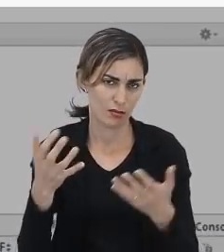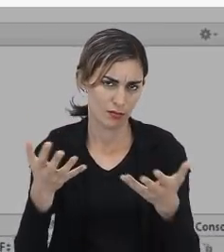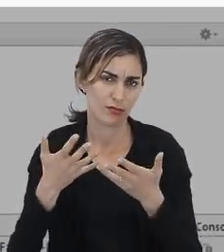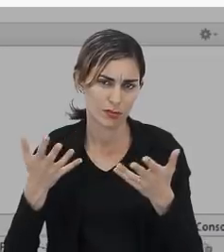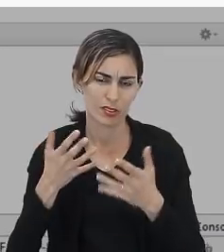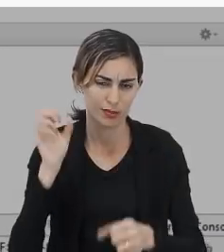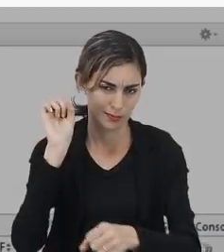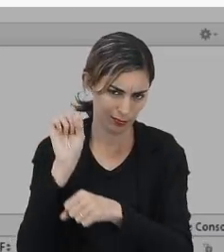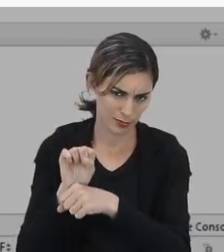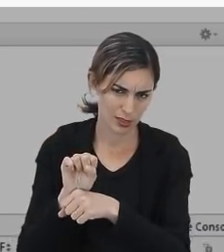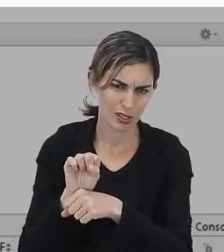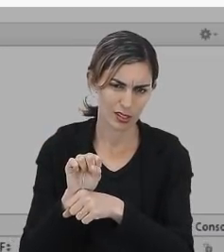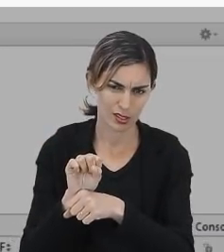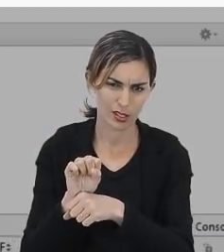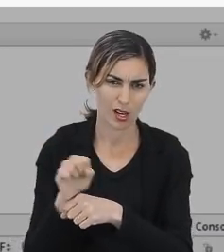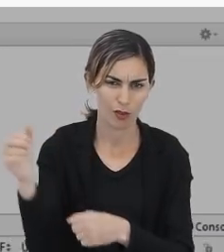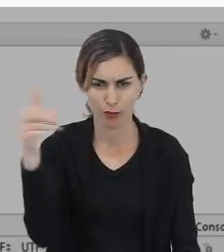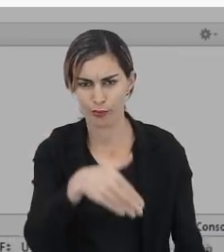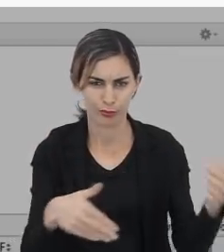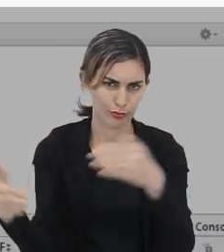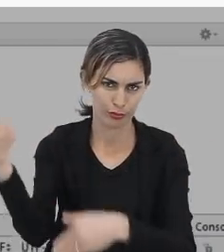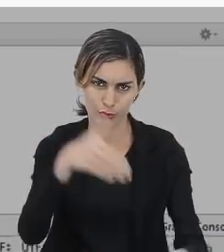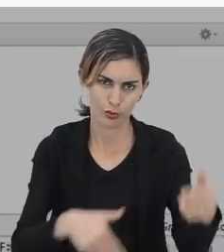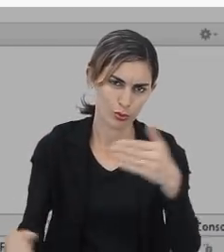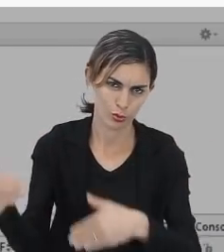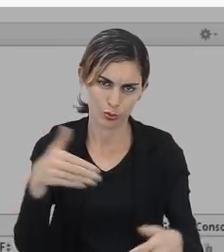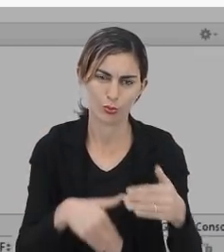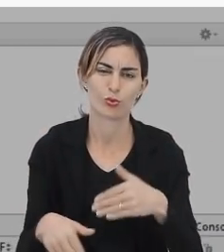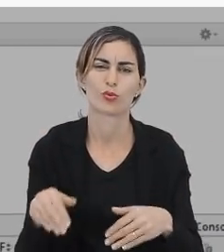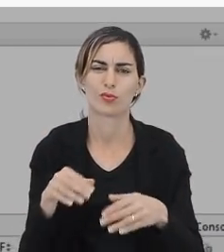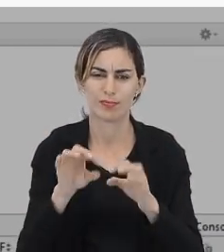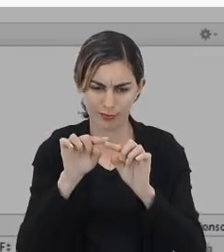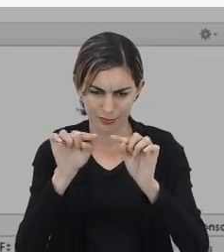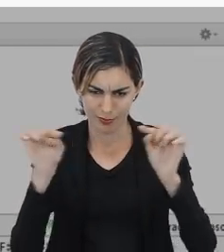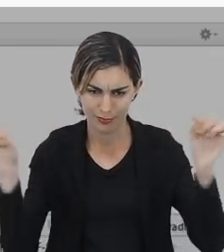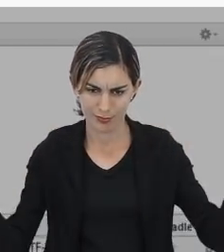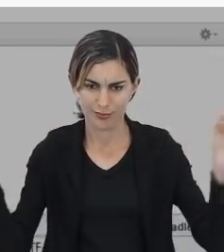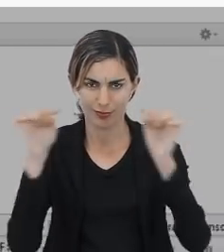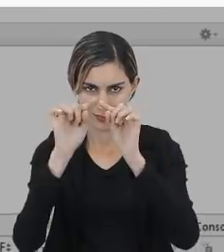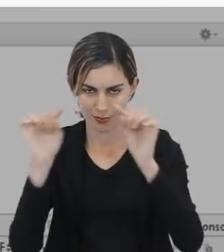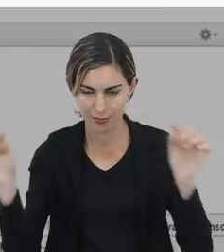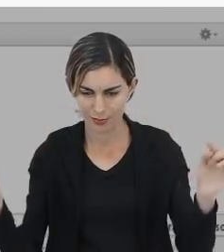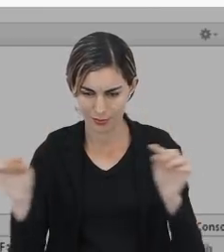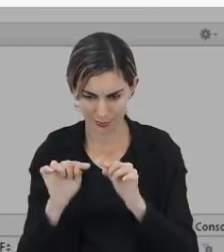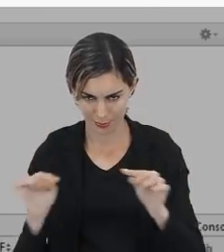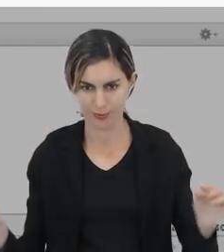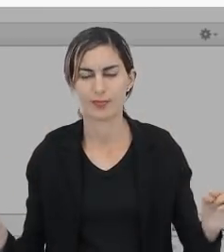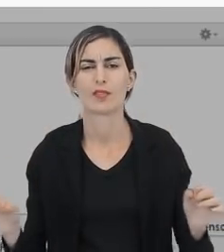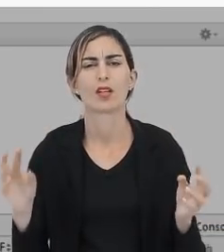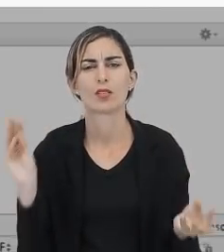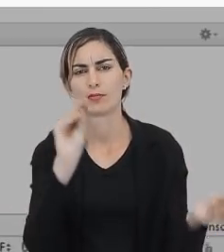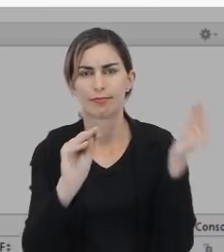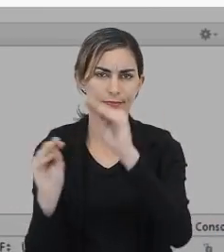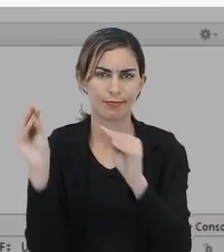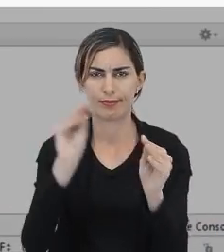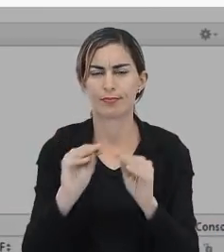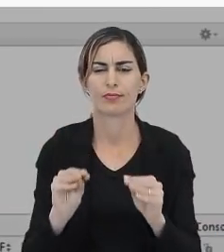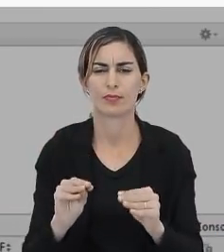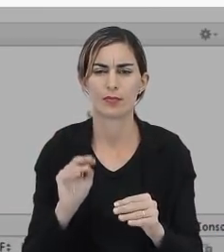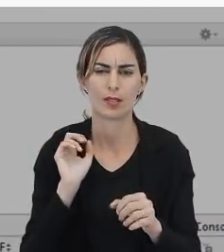Se a gente quiser parar o fluxo de processamento em várias linhas, vamos